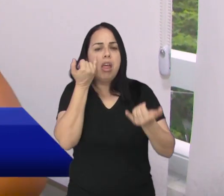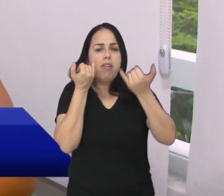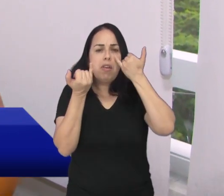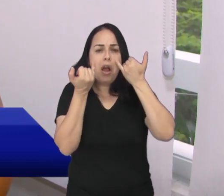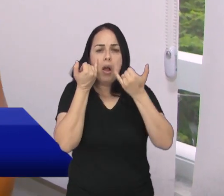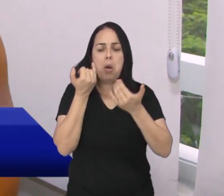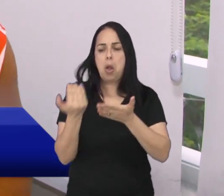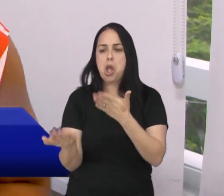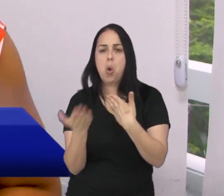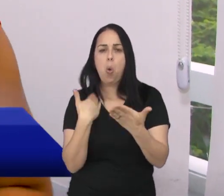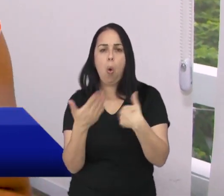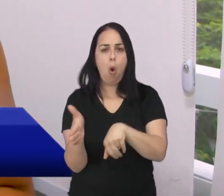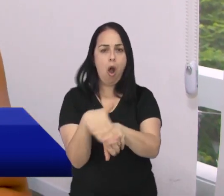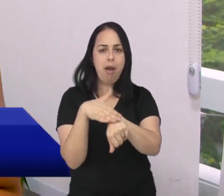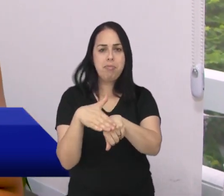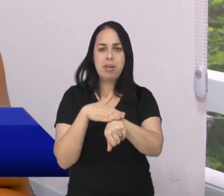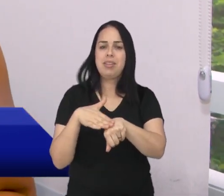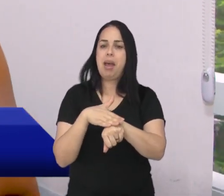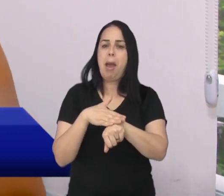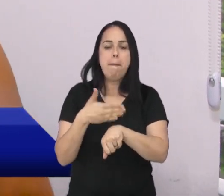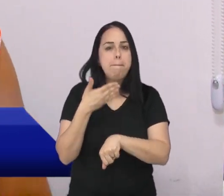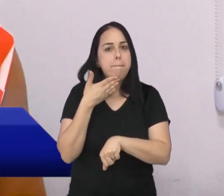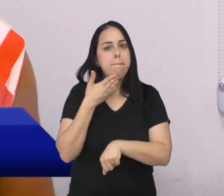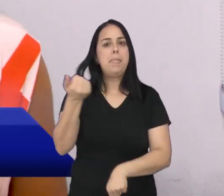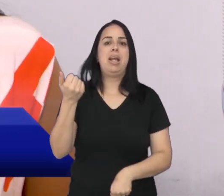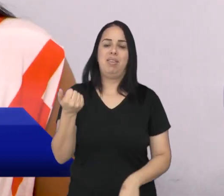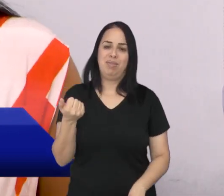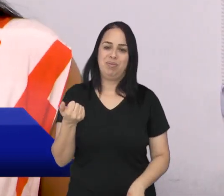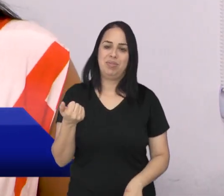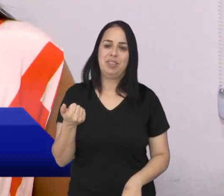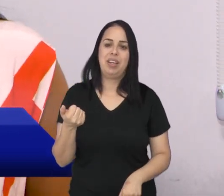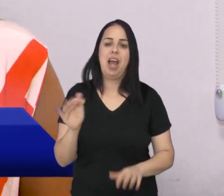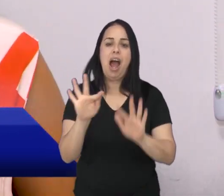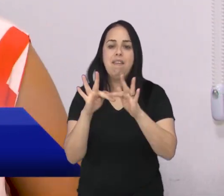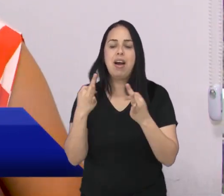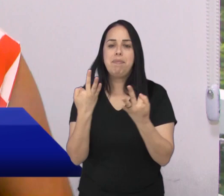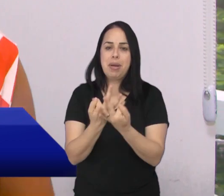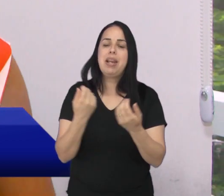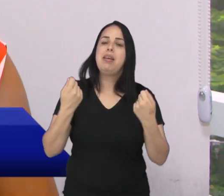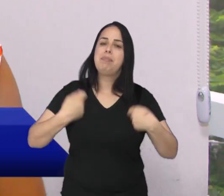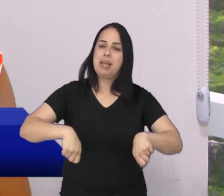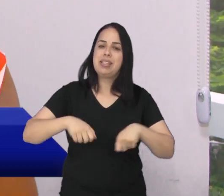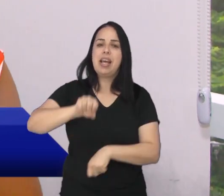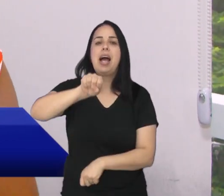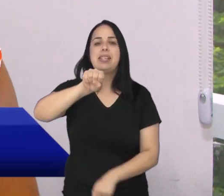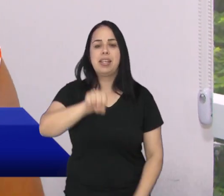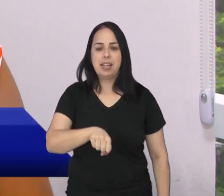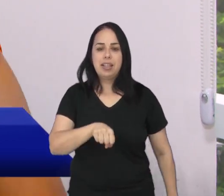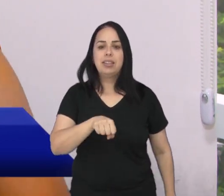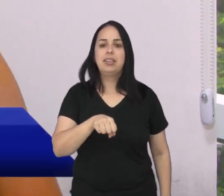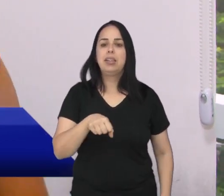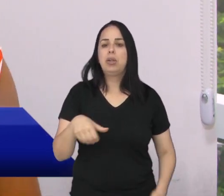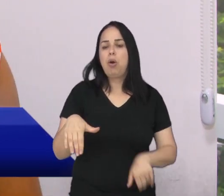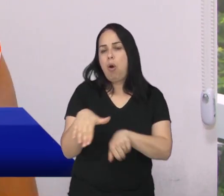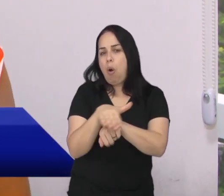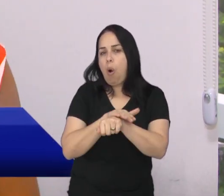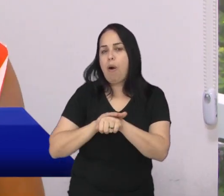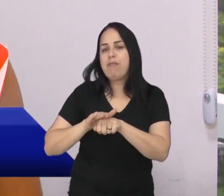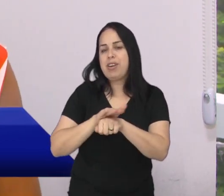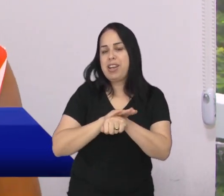pessoal, informação, diálogo é o melhor remédio para esses casos, né? A família precisa sim estar